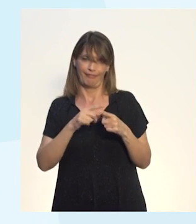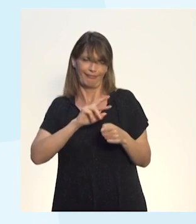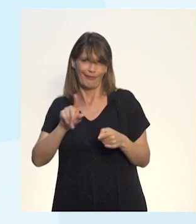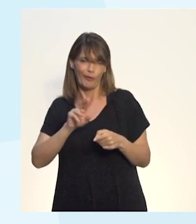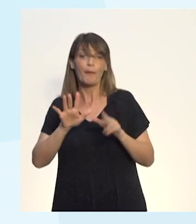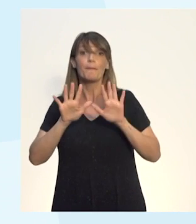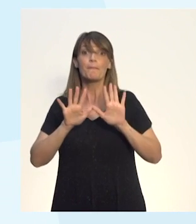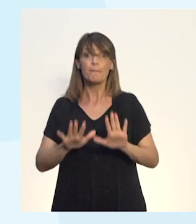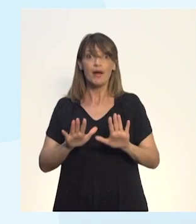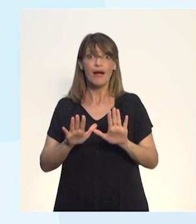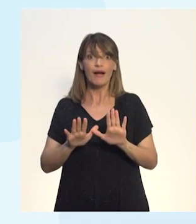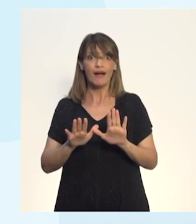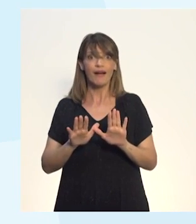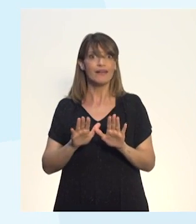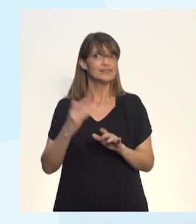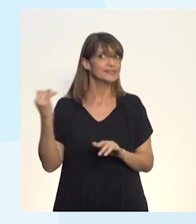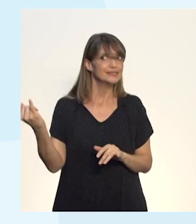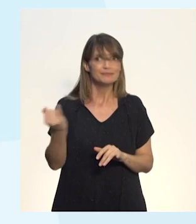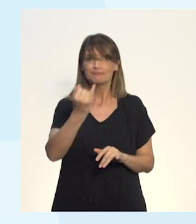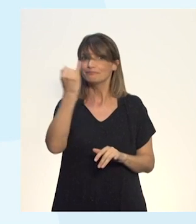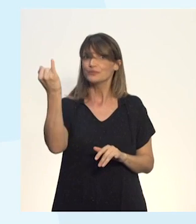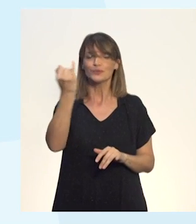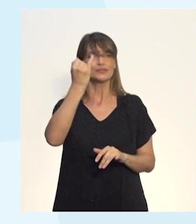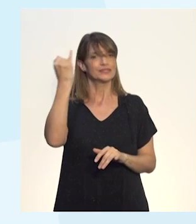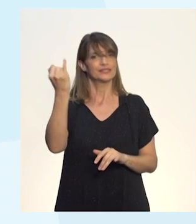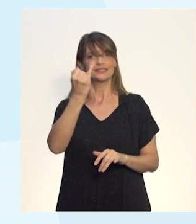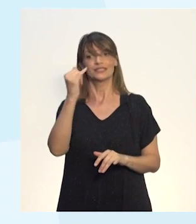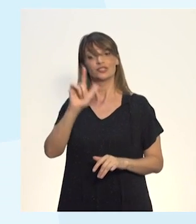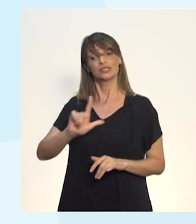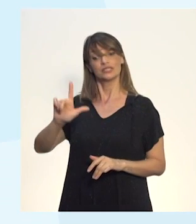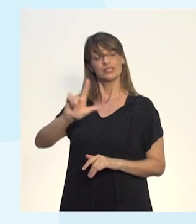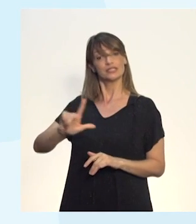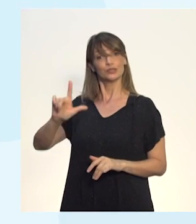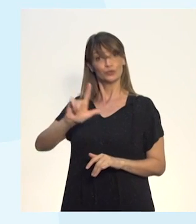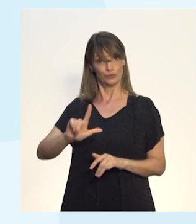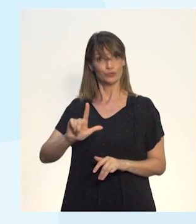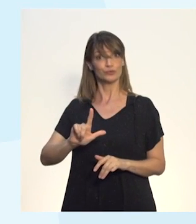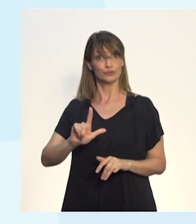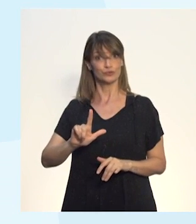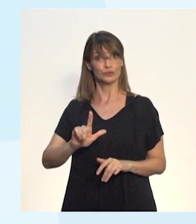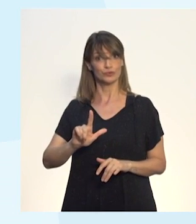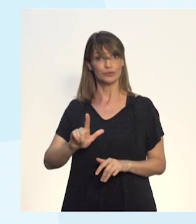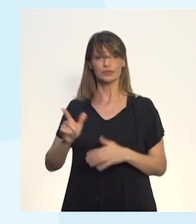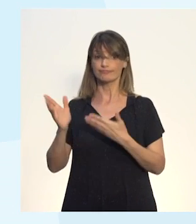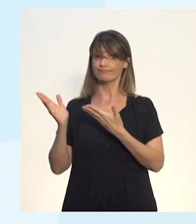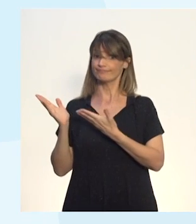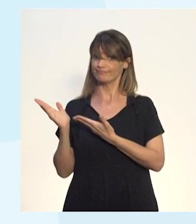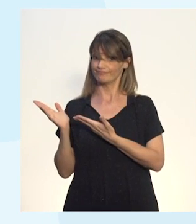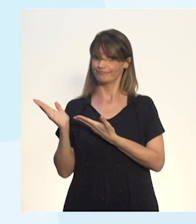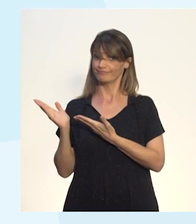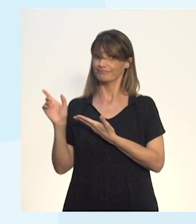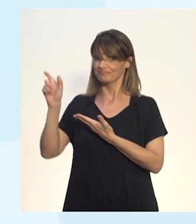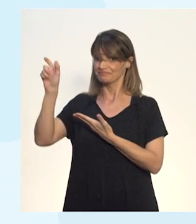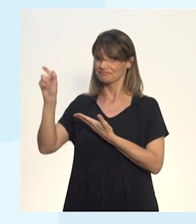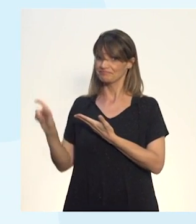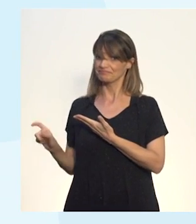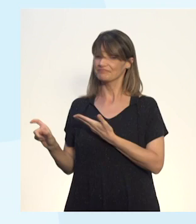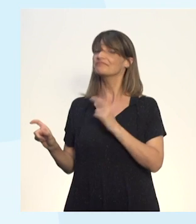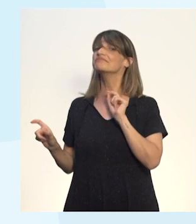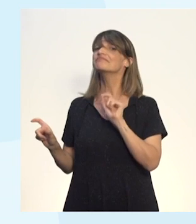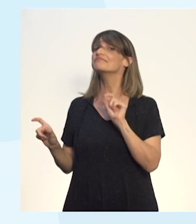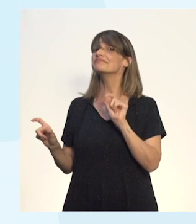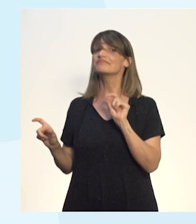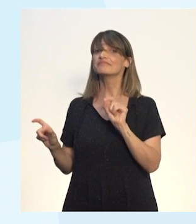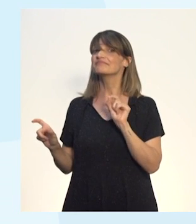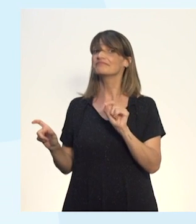está no panteão das maiores obras literárias, disso não há dúvida. Este que aparece aí para vocês é o